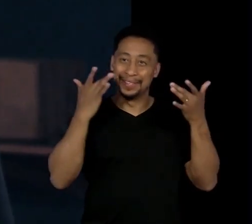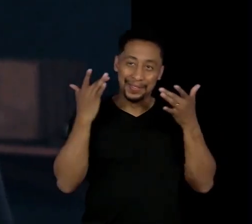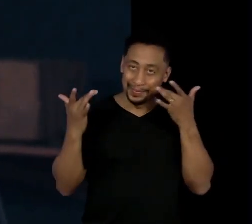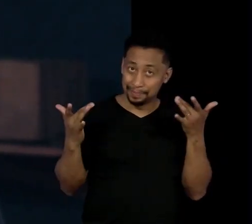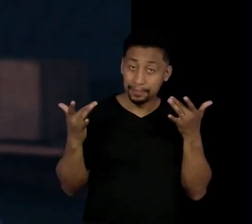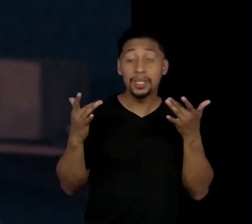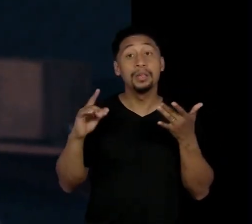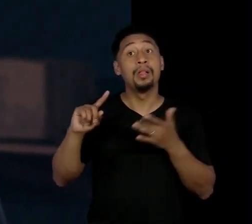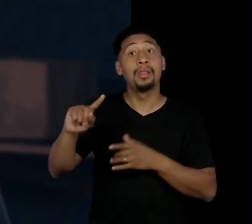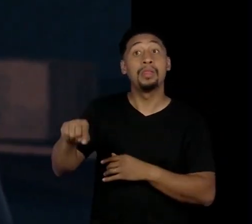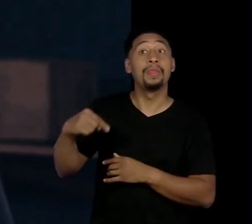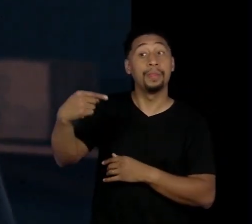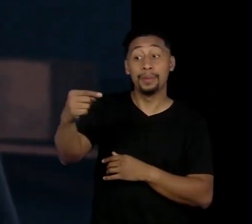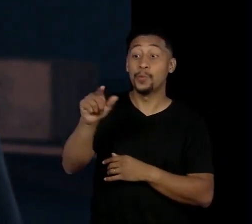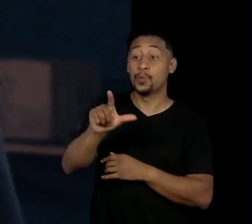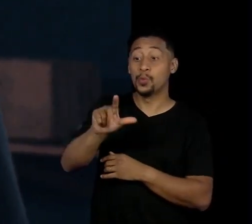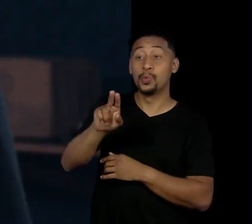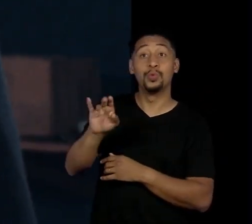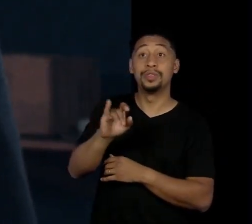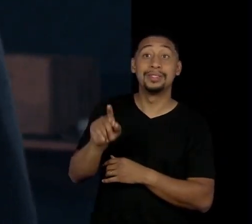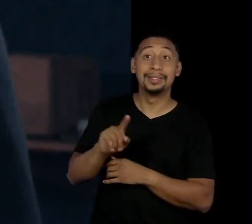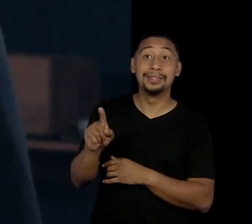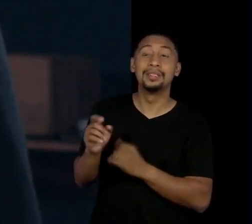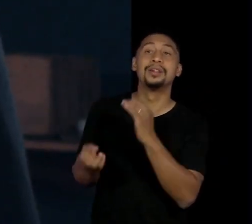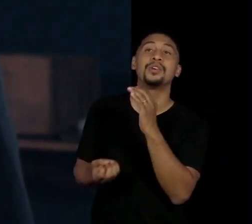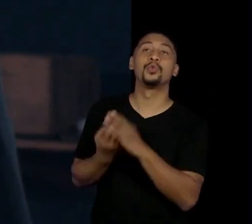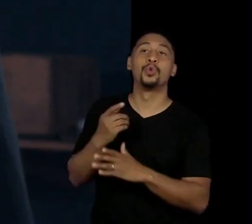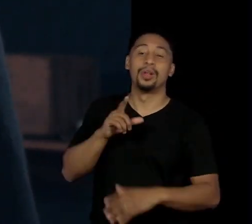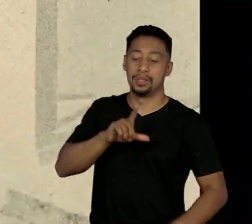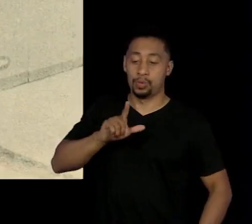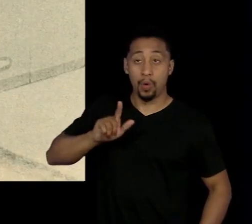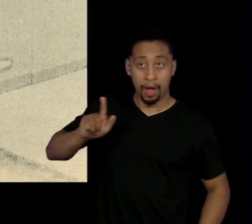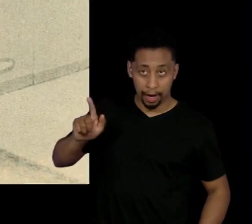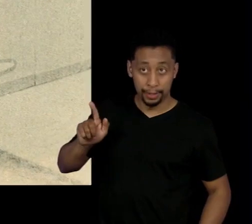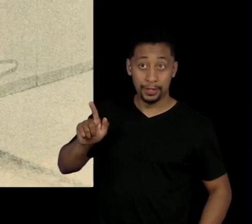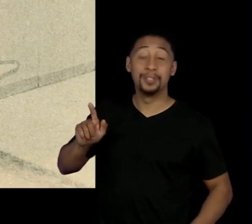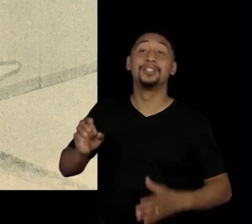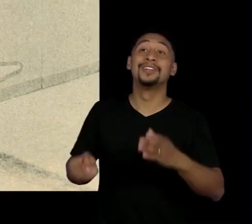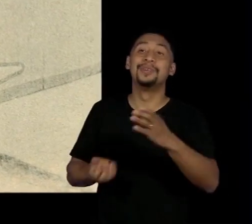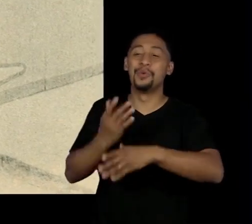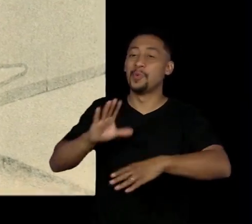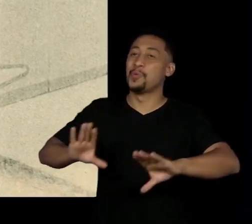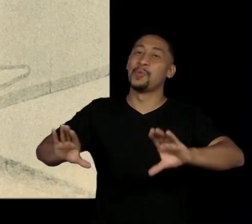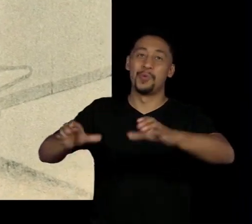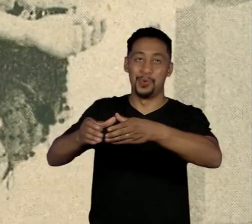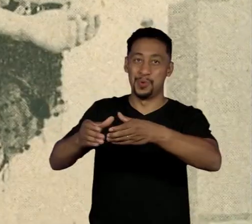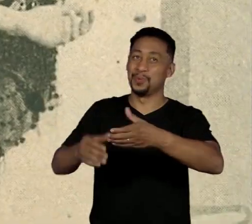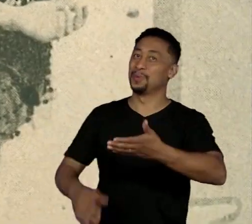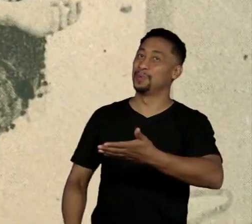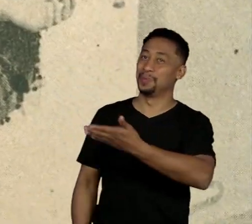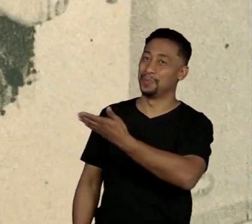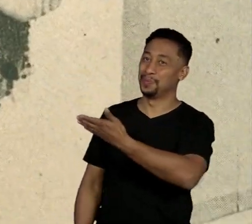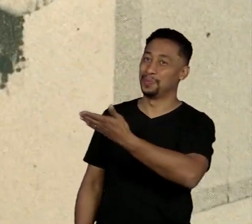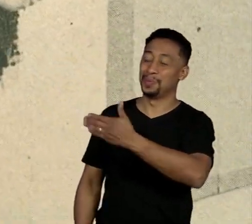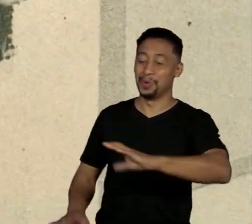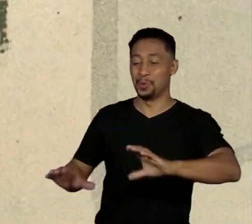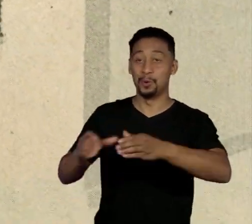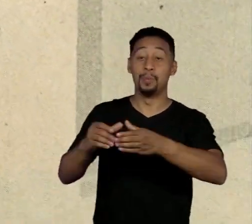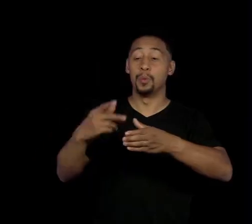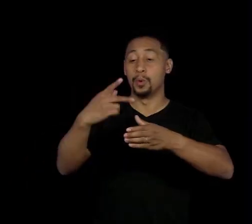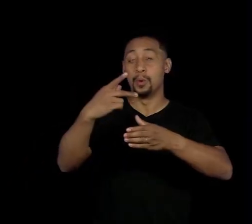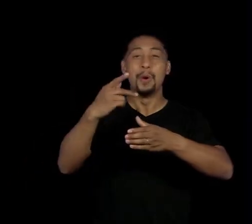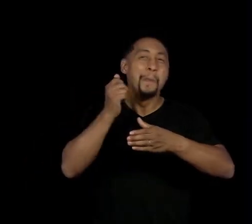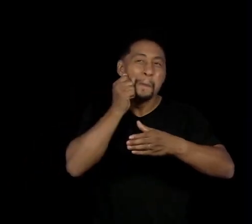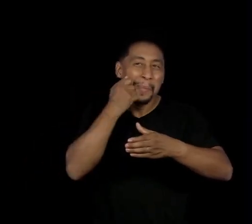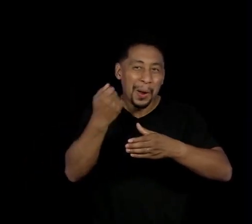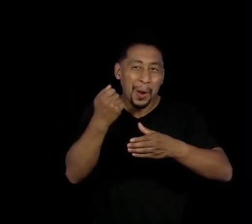Mas logo Luiz desenvolveria sua própria linguagem e montaria sua própria companhia, o grupo Pão e Circo, onde ganhou o primeiro